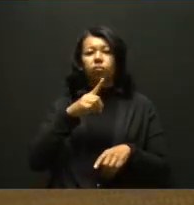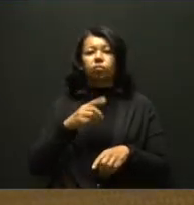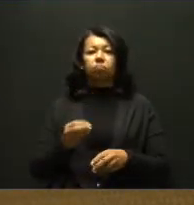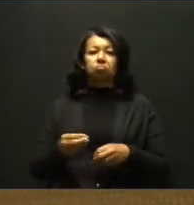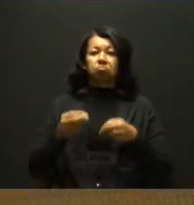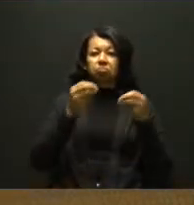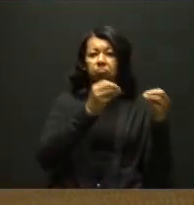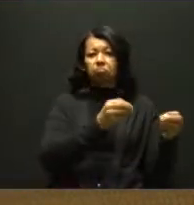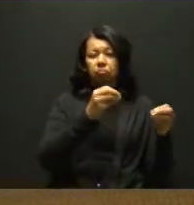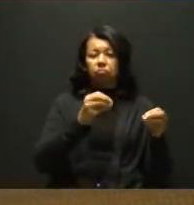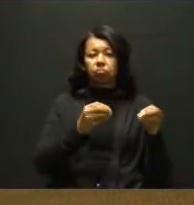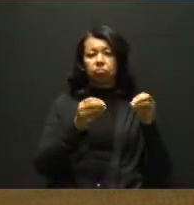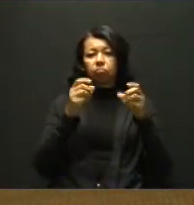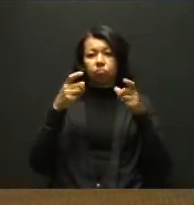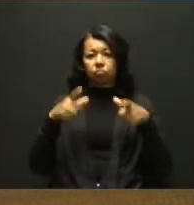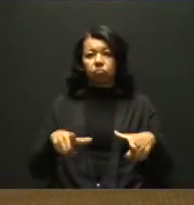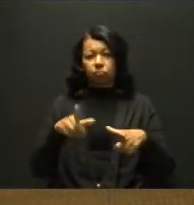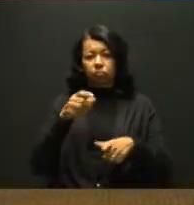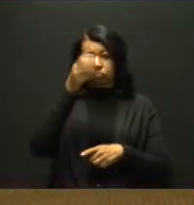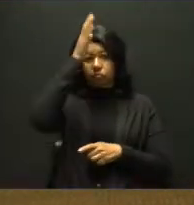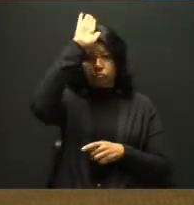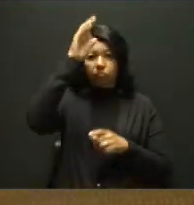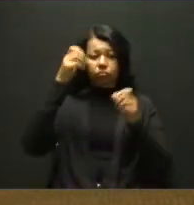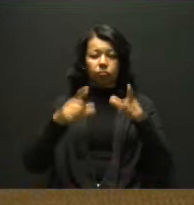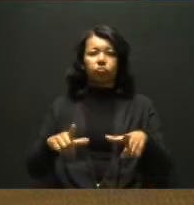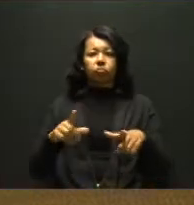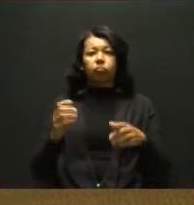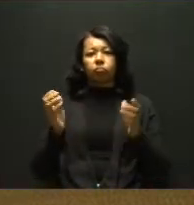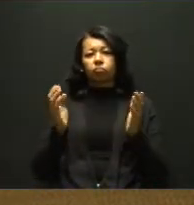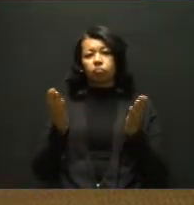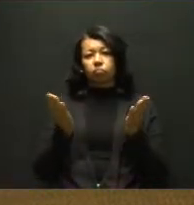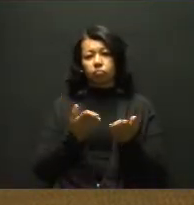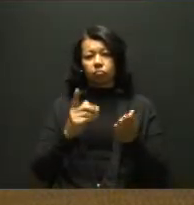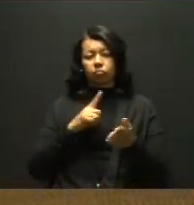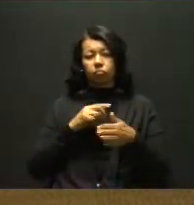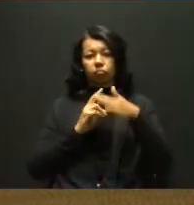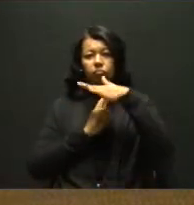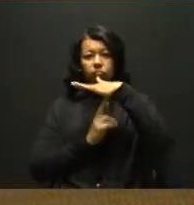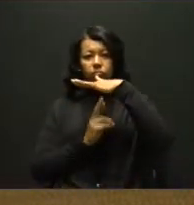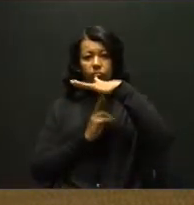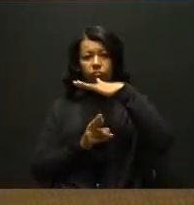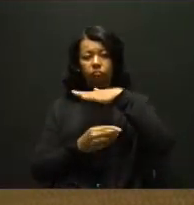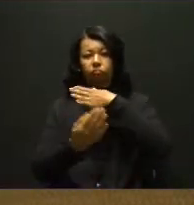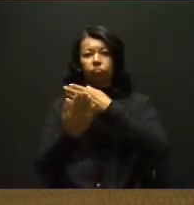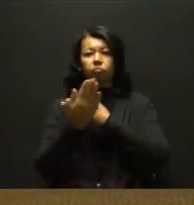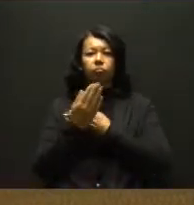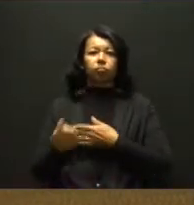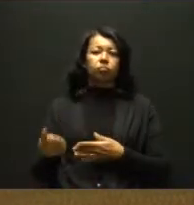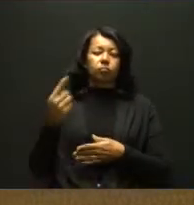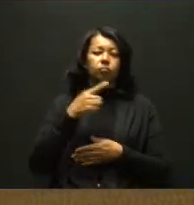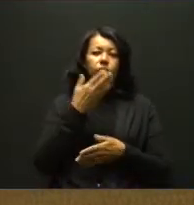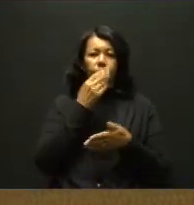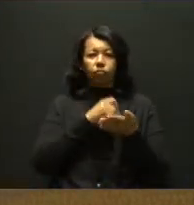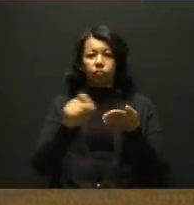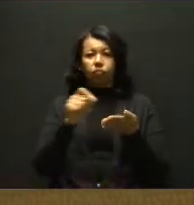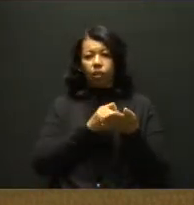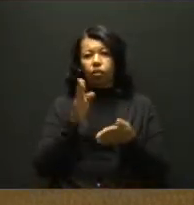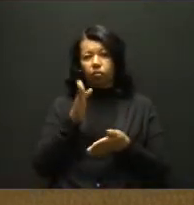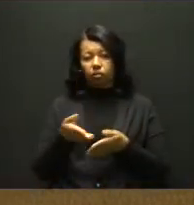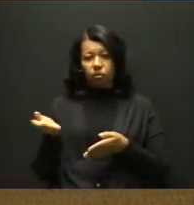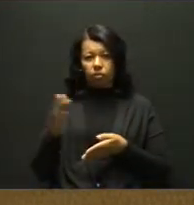bombeiro é um ponto estratégico onde hoje está nas rodoviárias estou defendendo aqui um requerimento que já nessa gestão